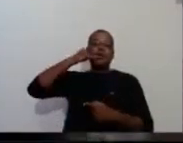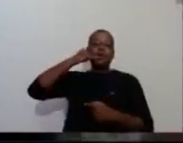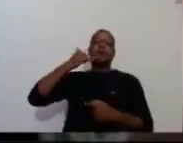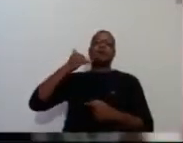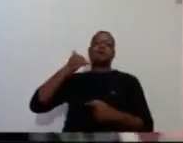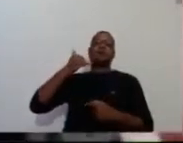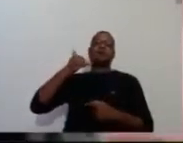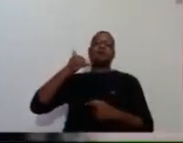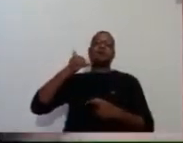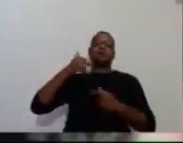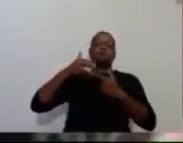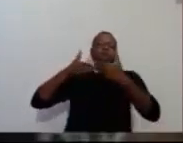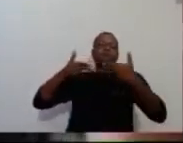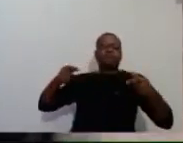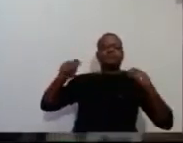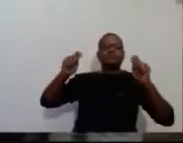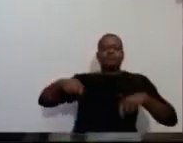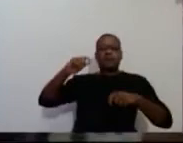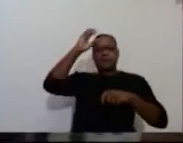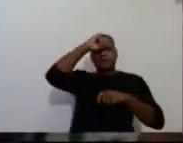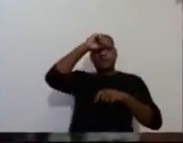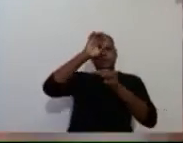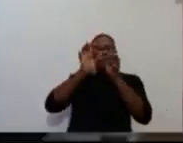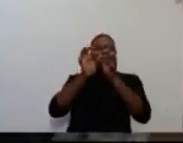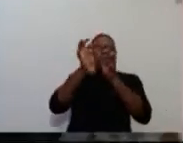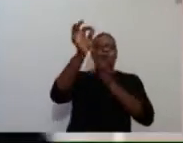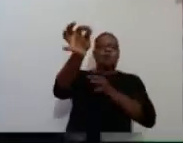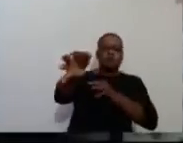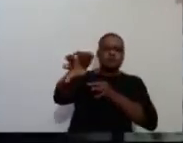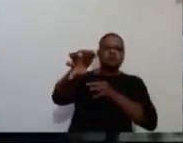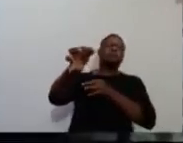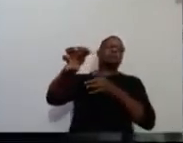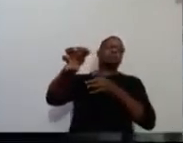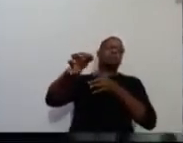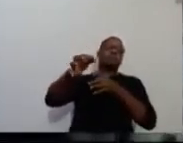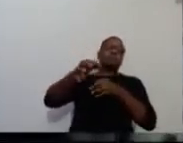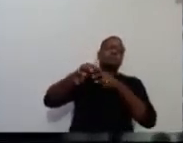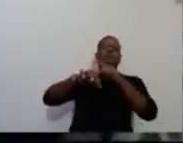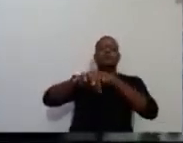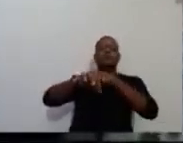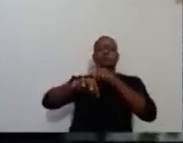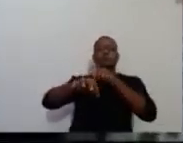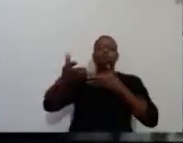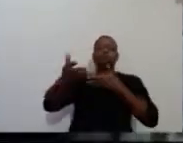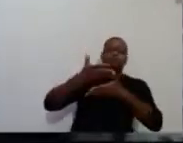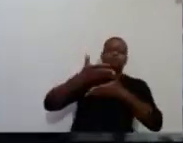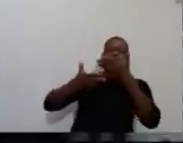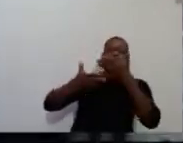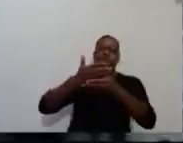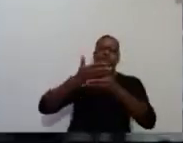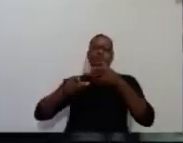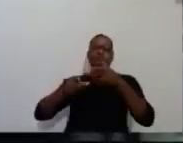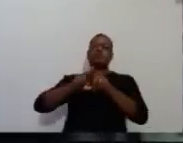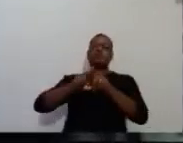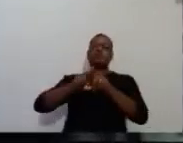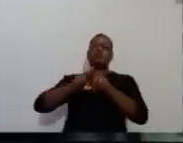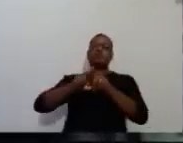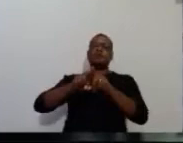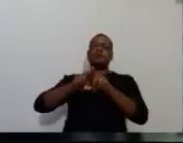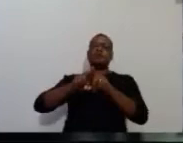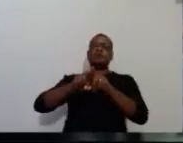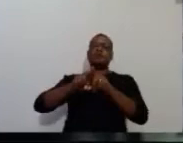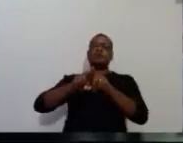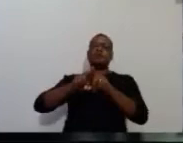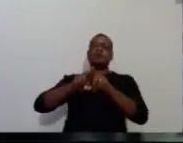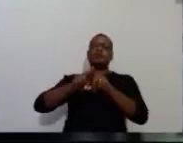pessoas, e offline também. Você baixa, escuta um podcast, baixa o seu PDF ali, ó, tá lendo o seu PDF também offline,